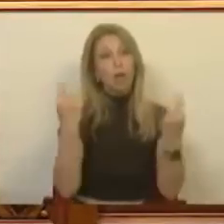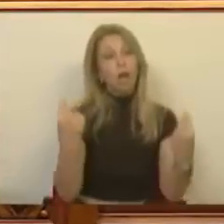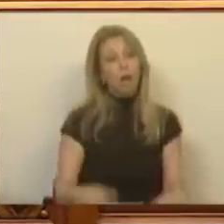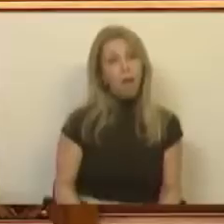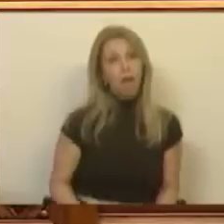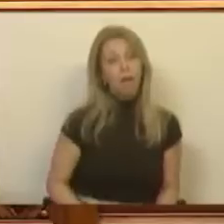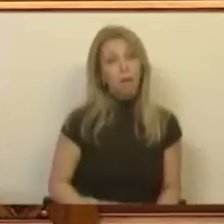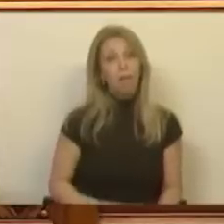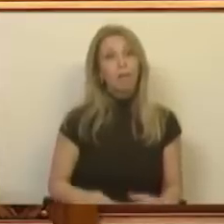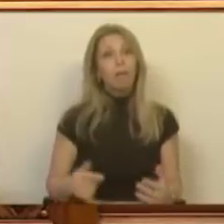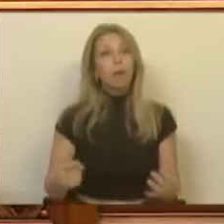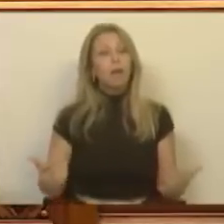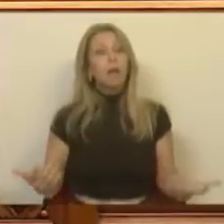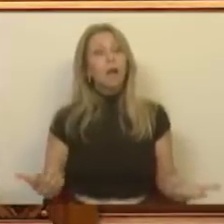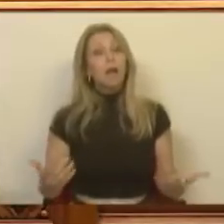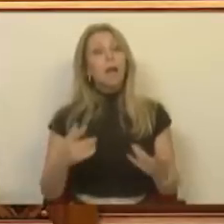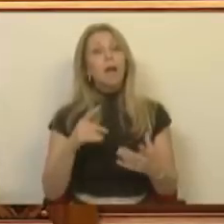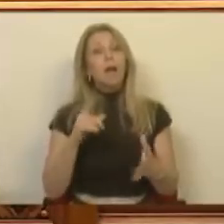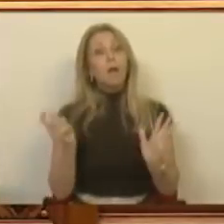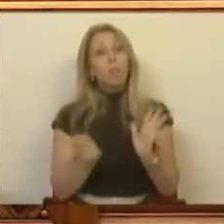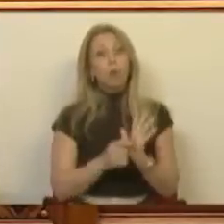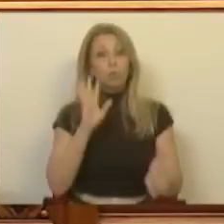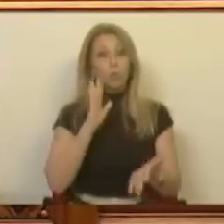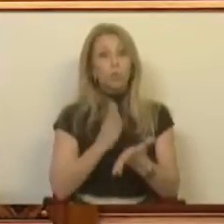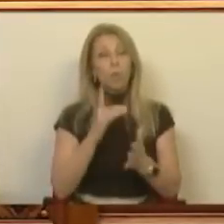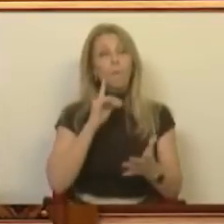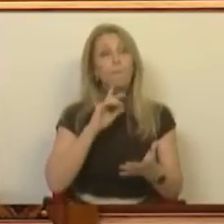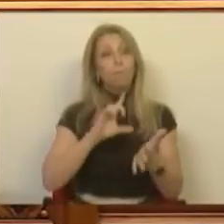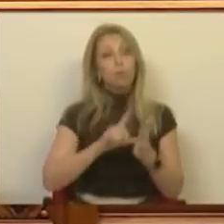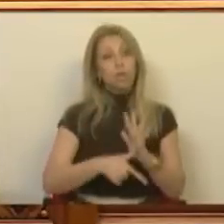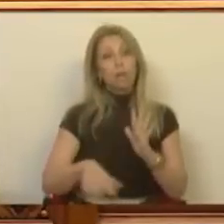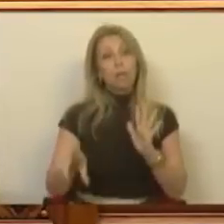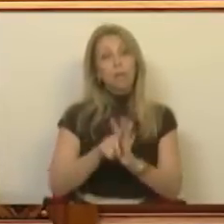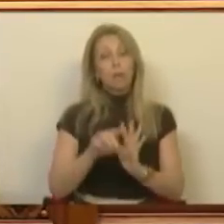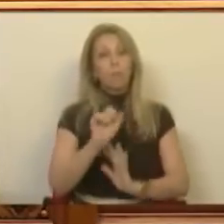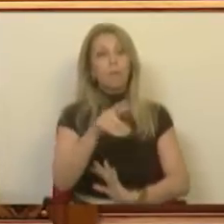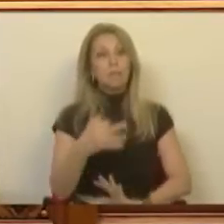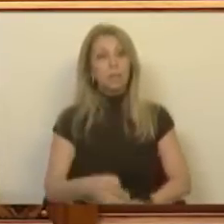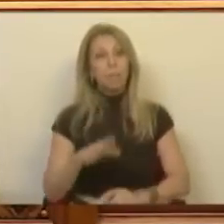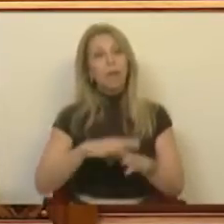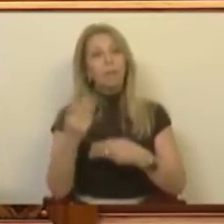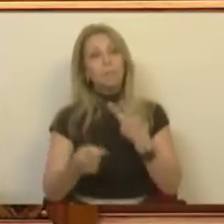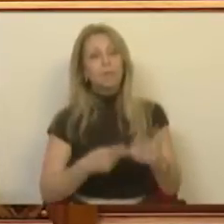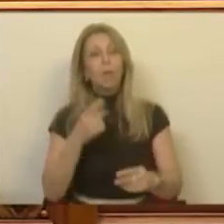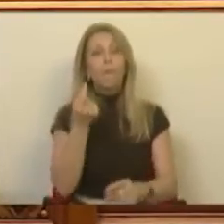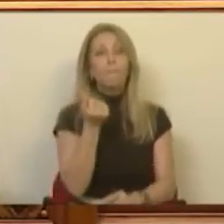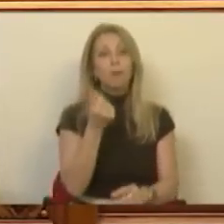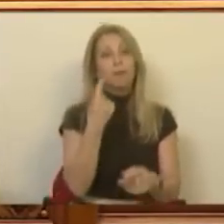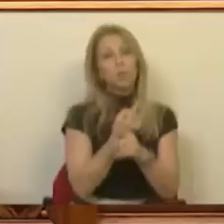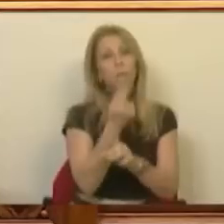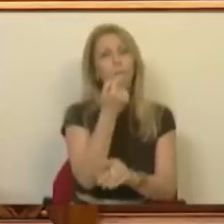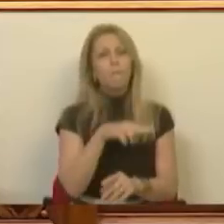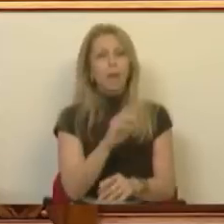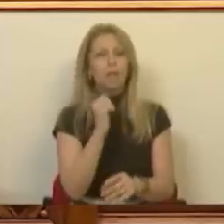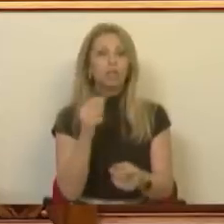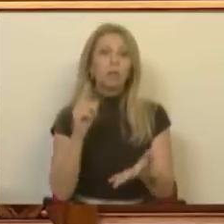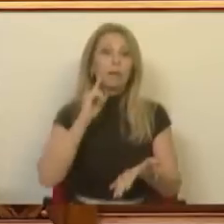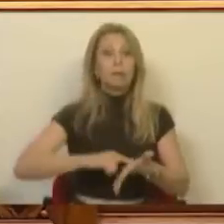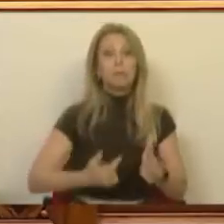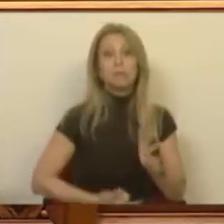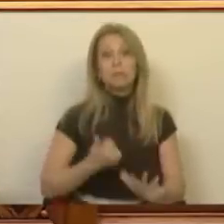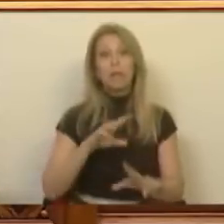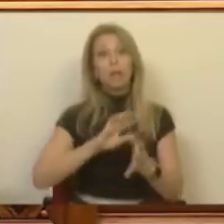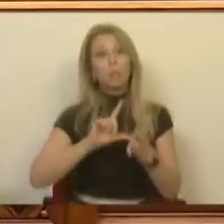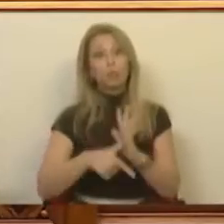ponto é a apreciação do projeto de lei do PCP sobre o regime do preço dos bens alimentares essenciais e dos projetos com eles são